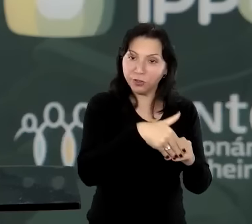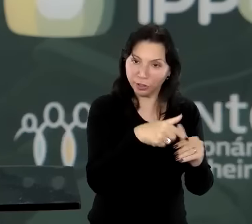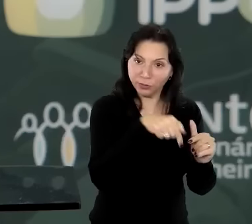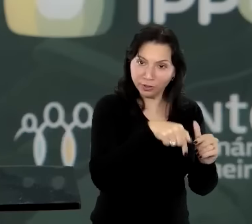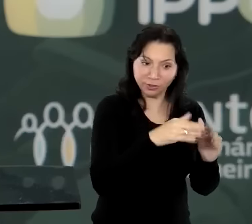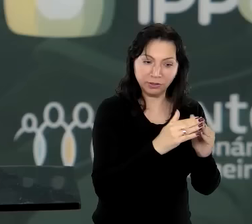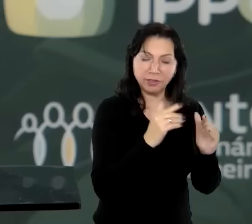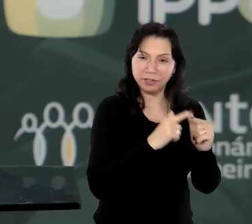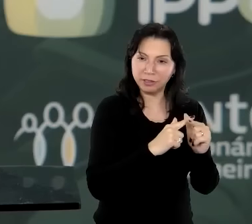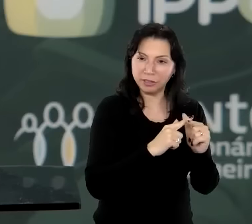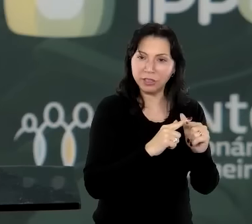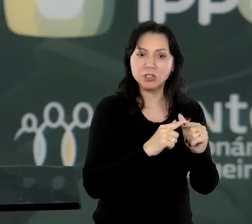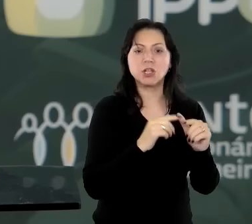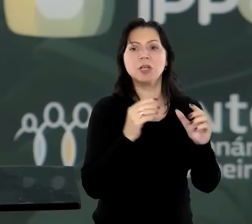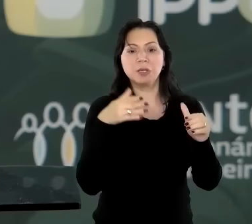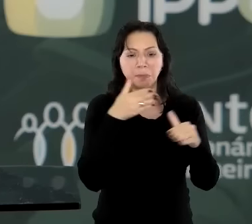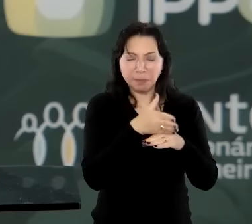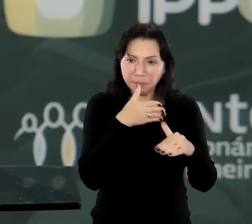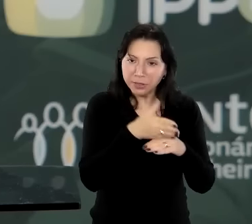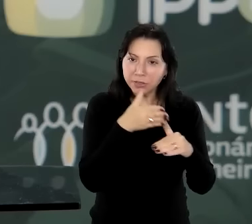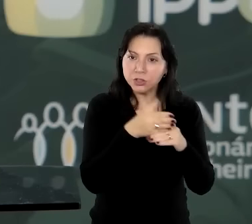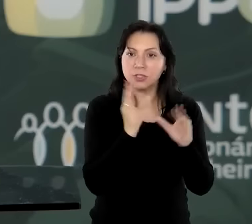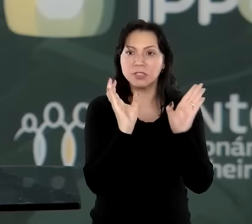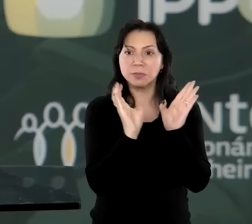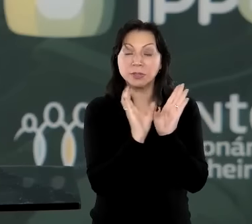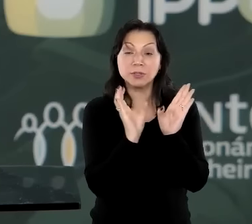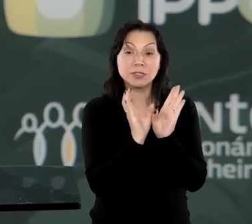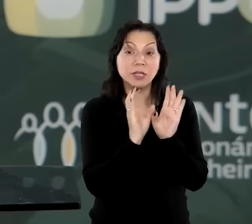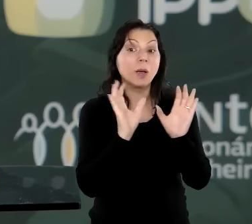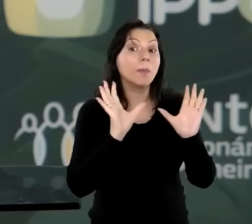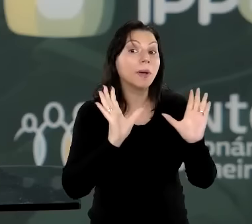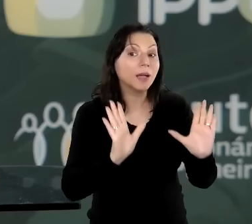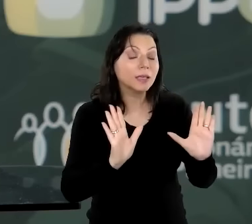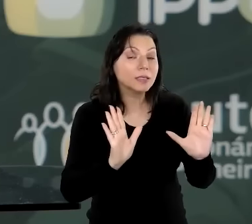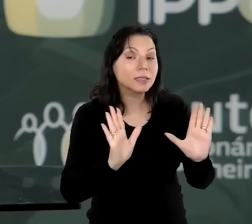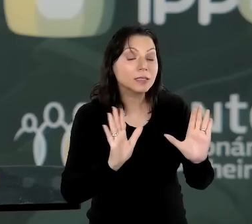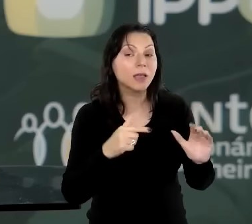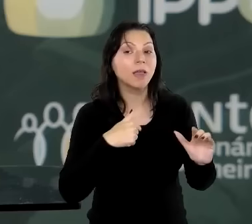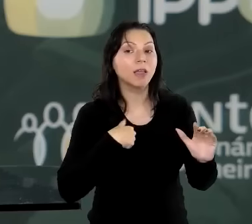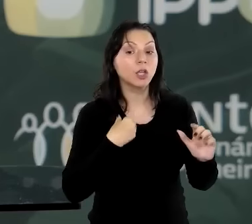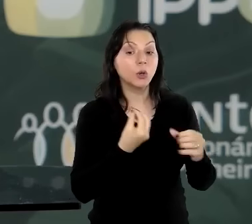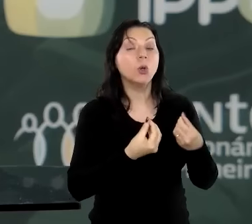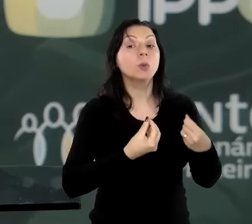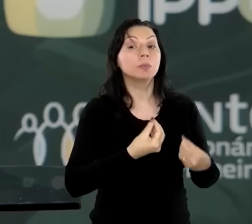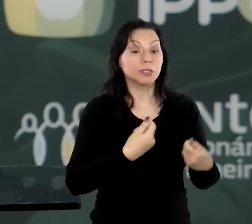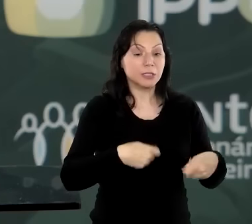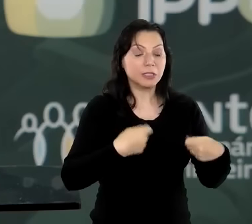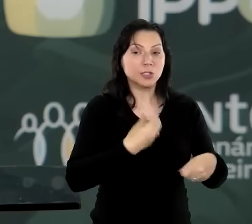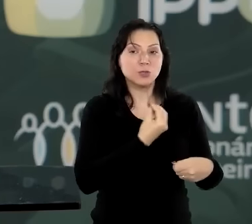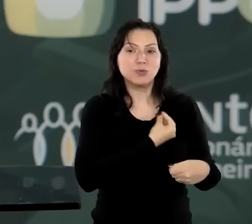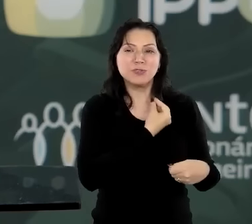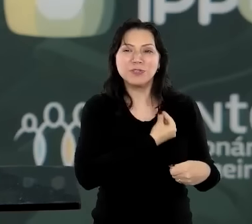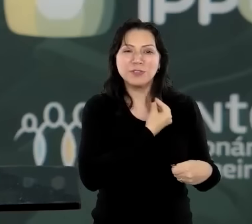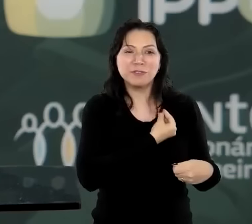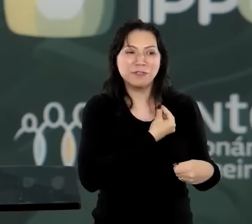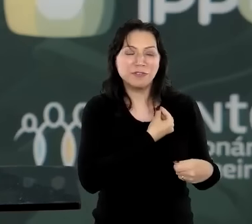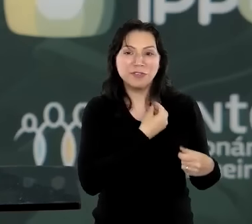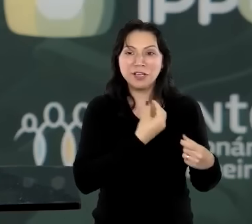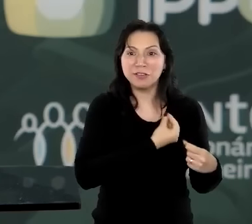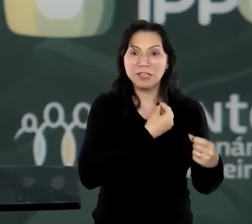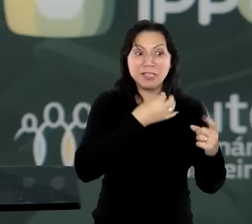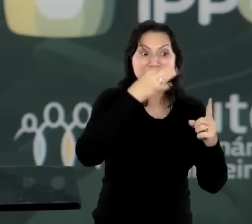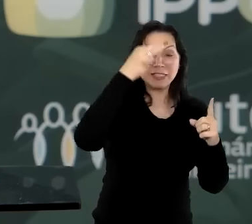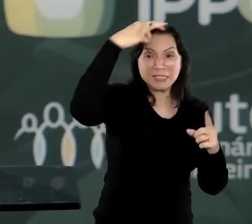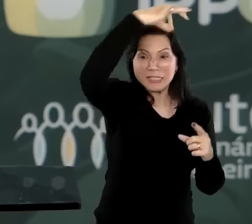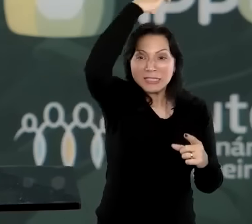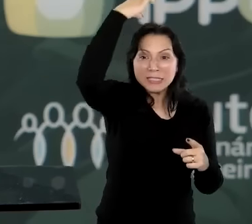mim se lá fora dos portões a minha vida estiver completamente divorciada daquilo que eu professo